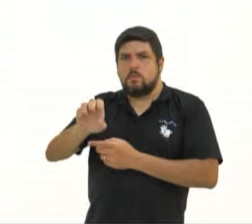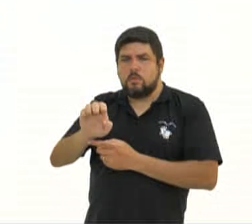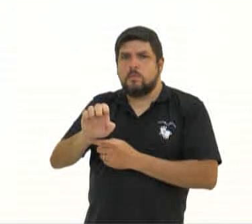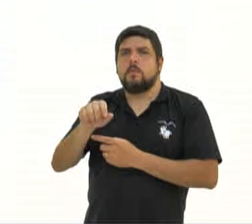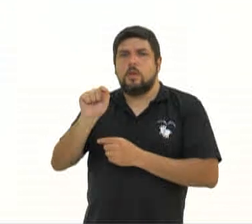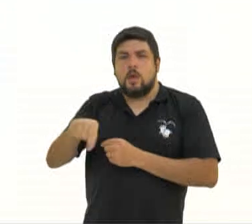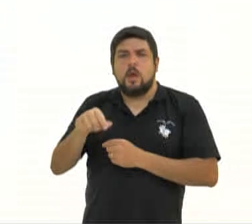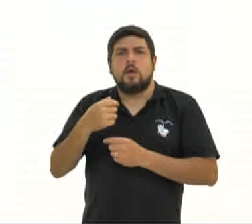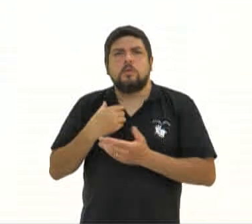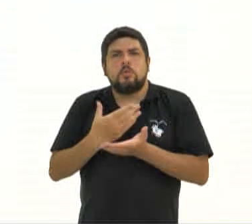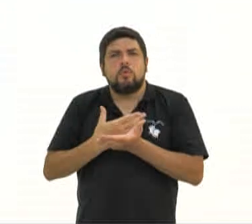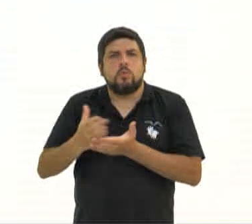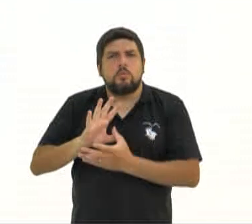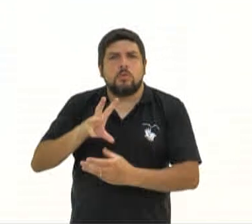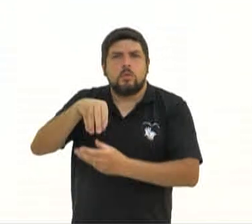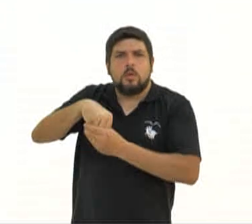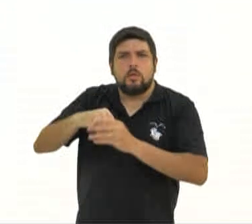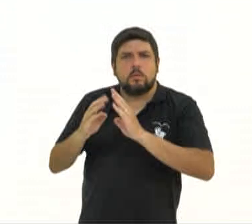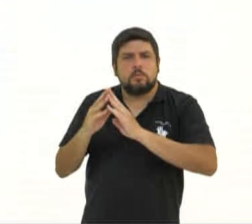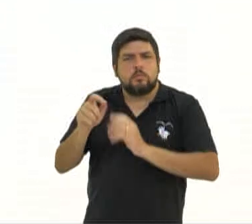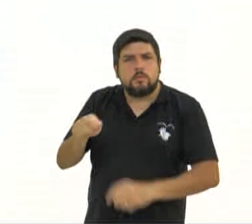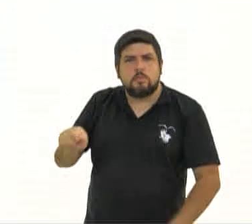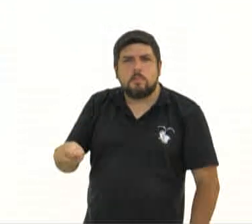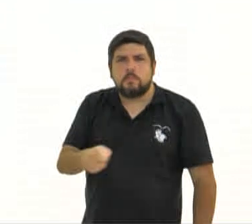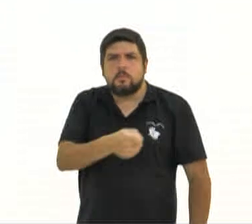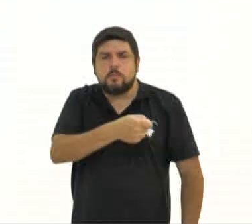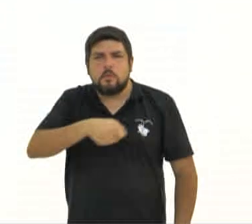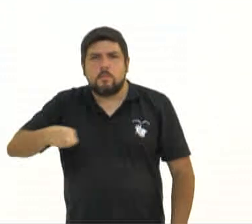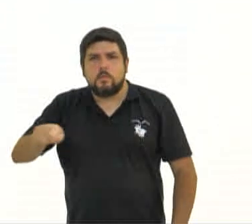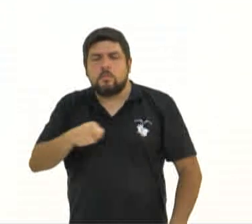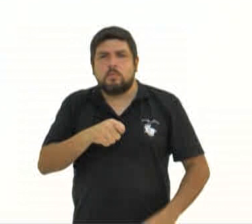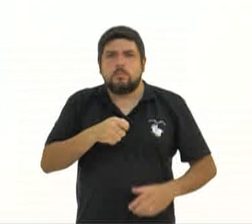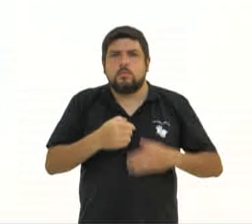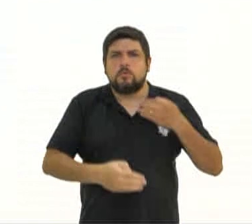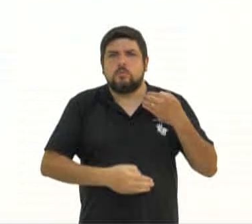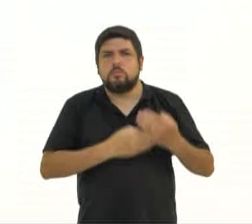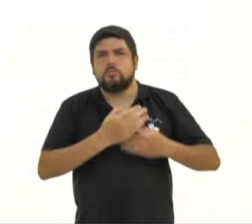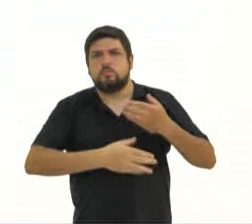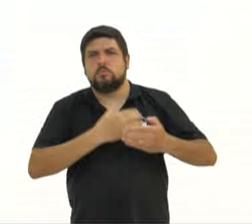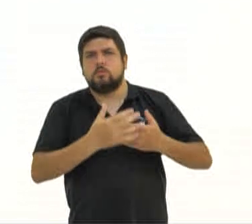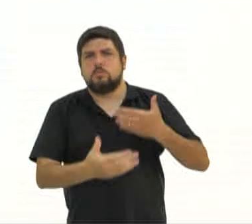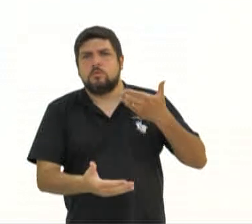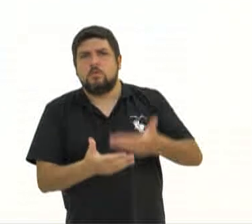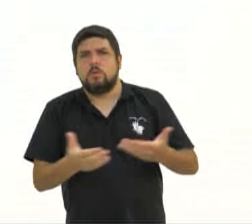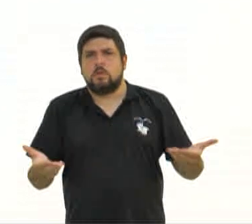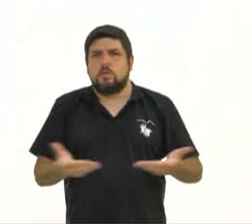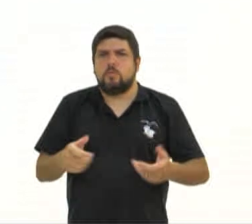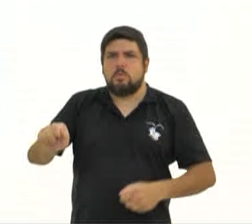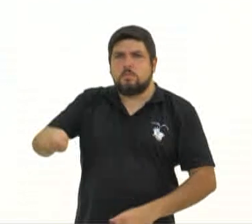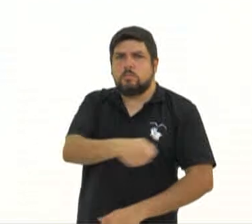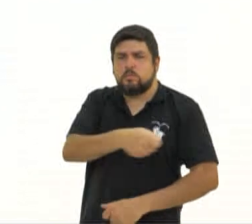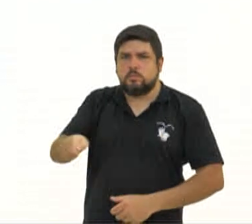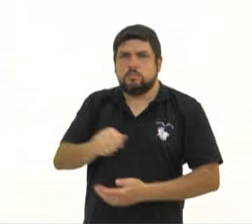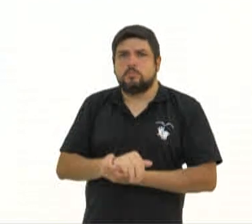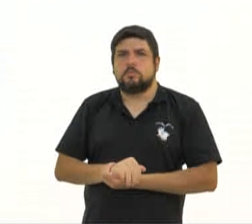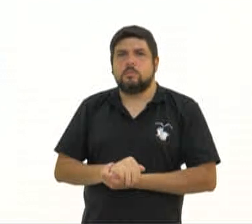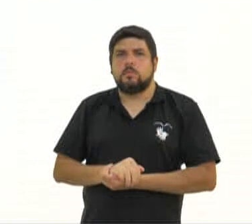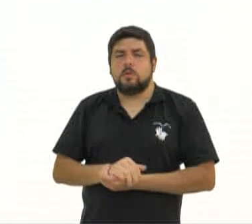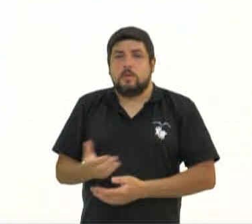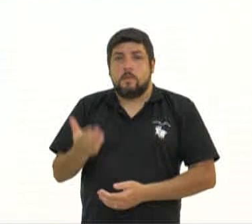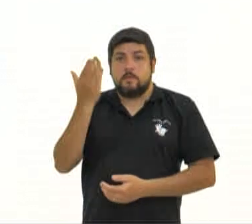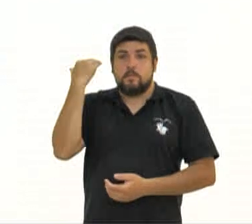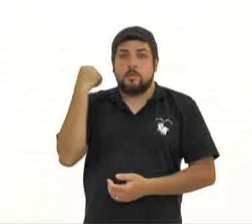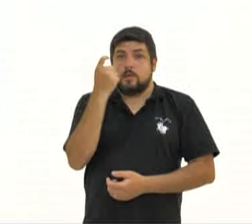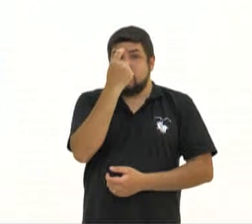raquete e peteca começou a evoluir para o moderno jogo de badminton que conhecemos hoje, né? Na época também, na Índia, era jogado um